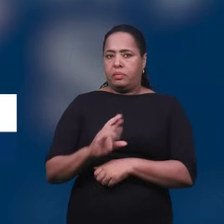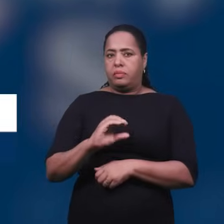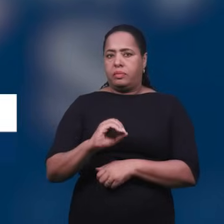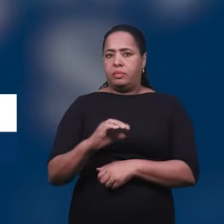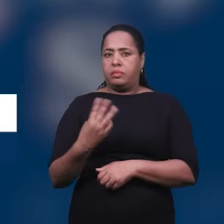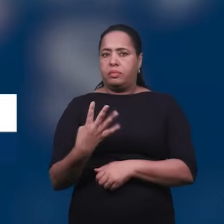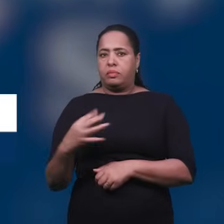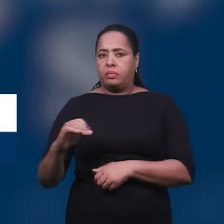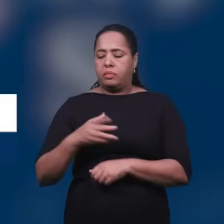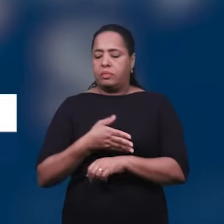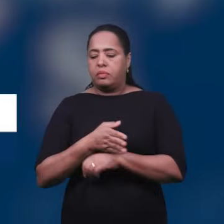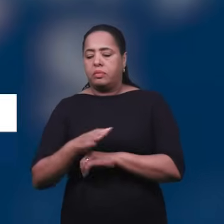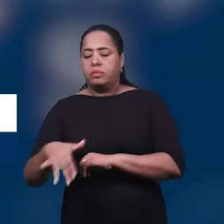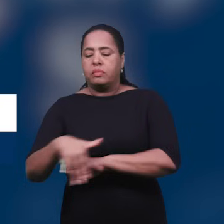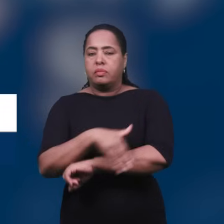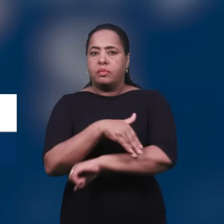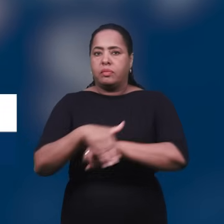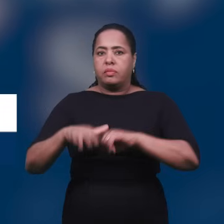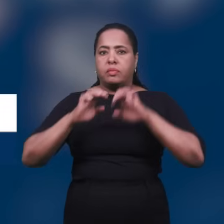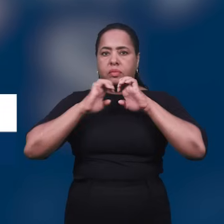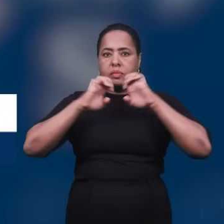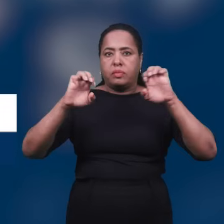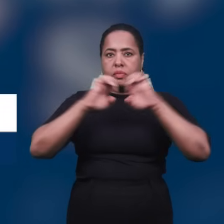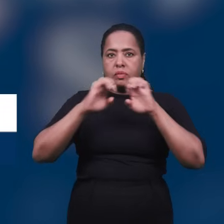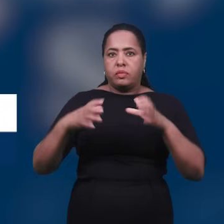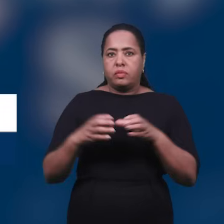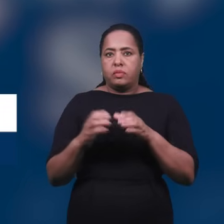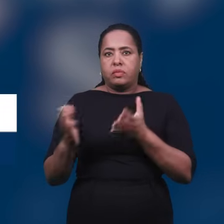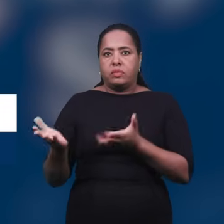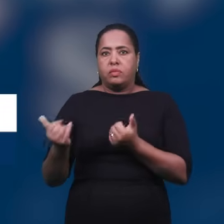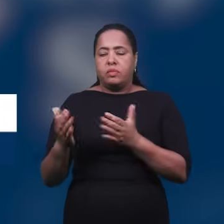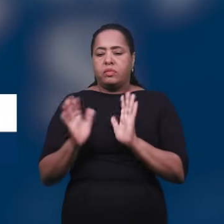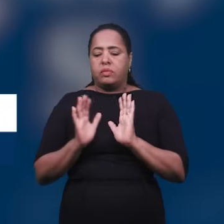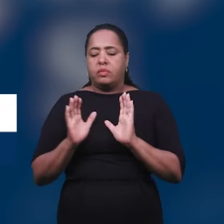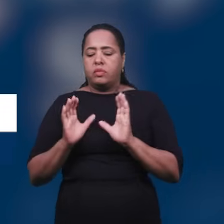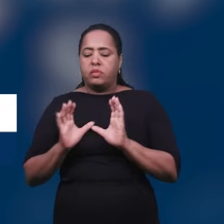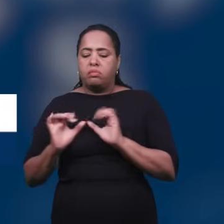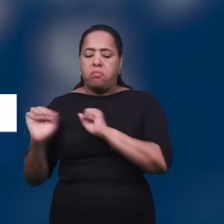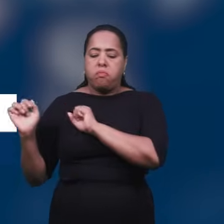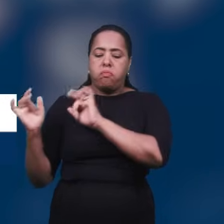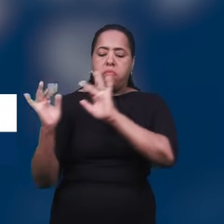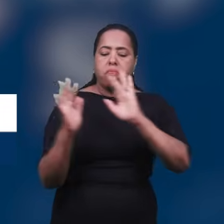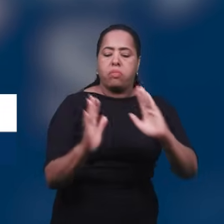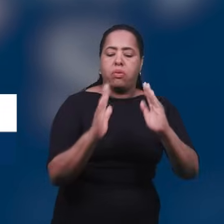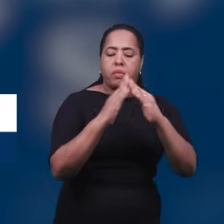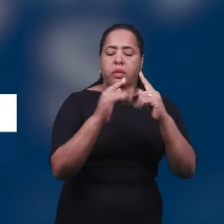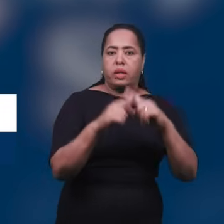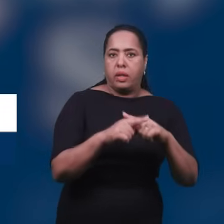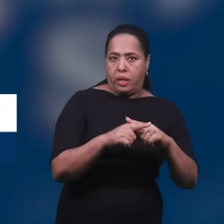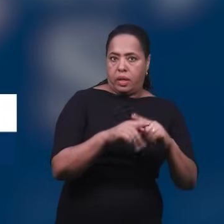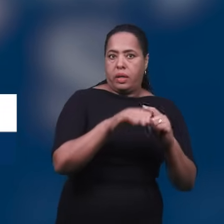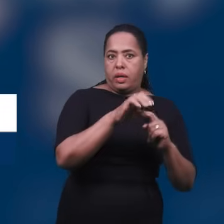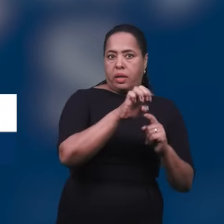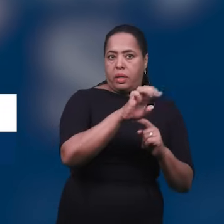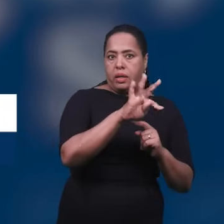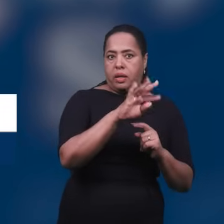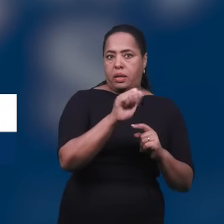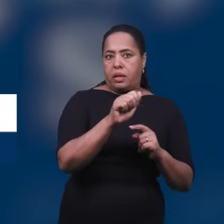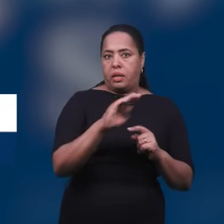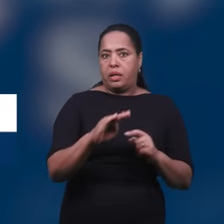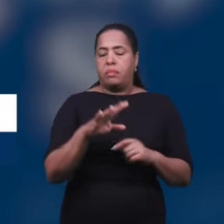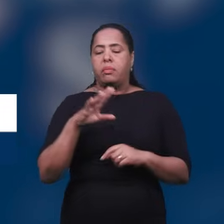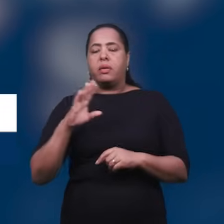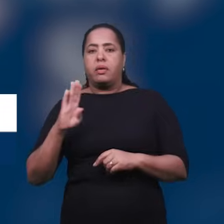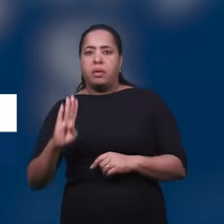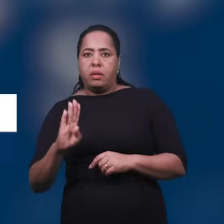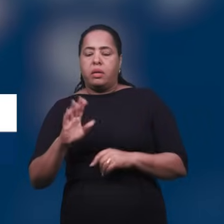área sul de Brasília, foram às ruas para evangelizar. Os jovens se concentraram na igreja da etapa B e de lá saíram